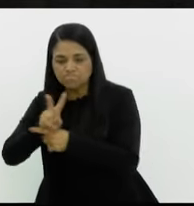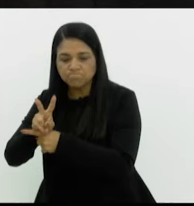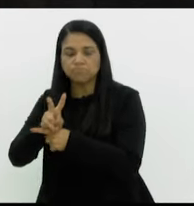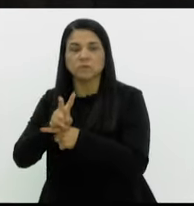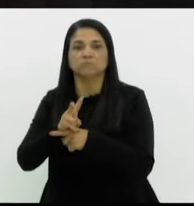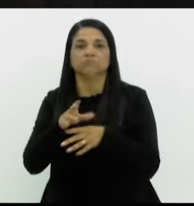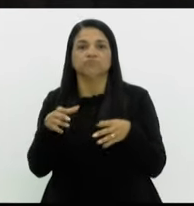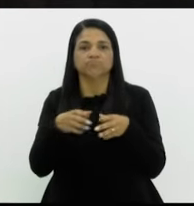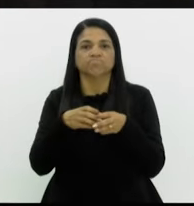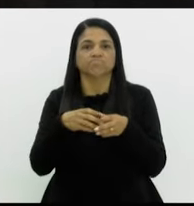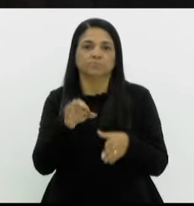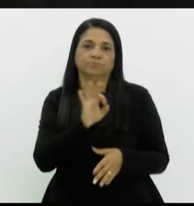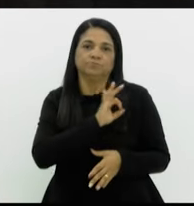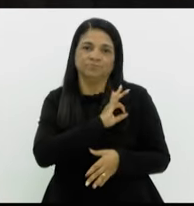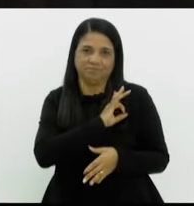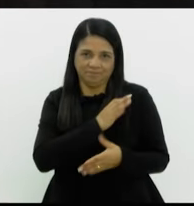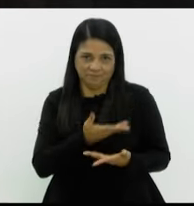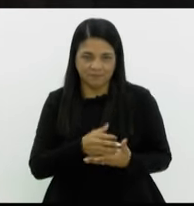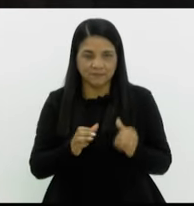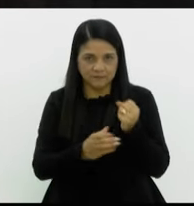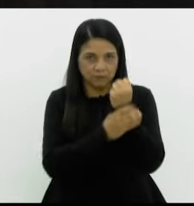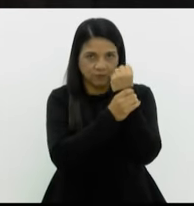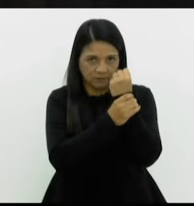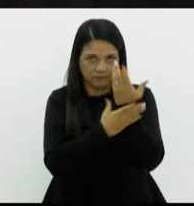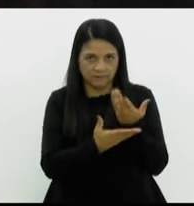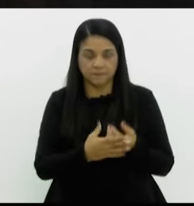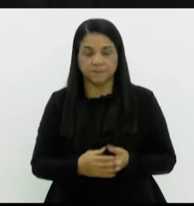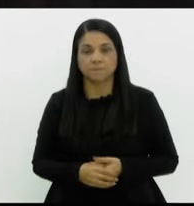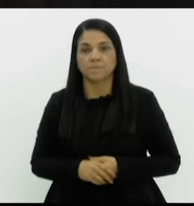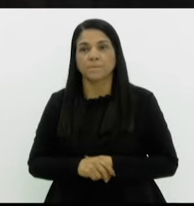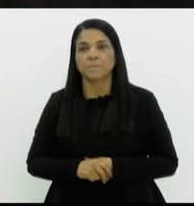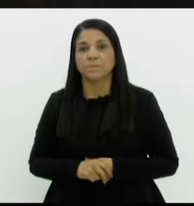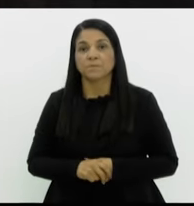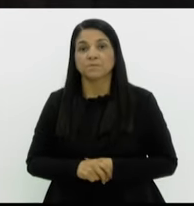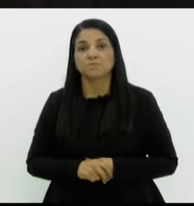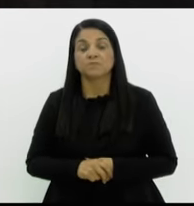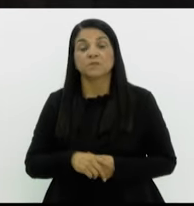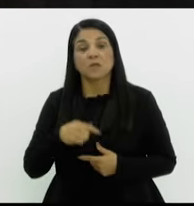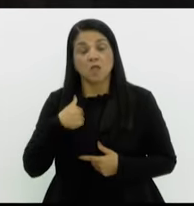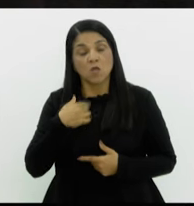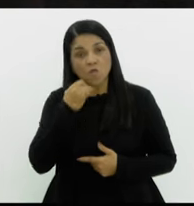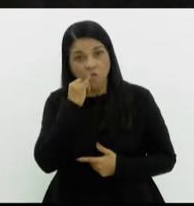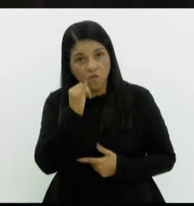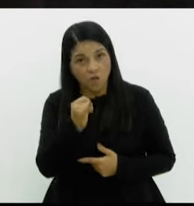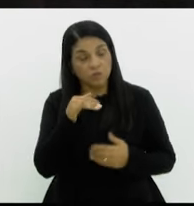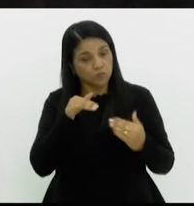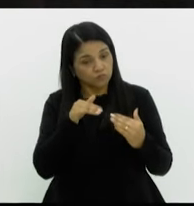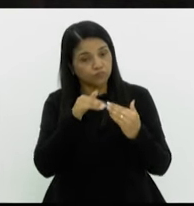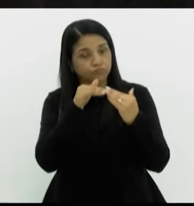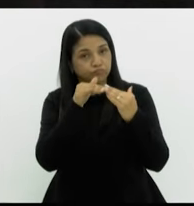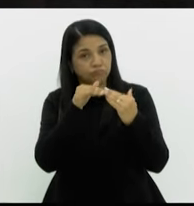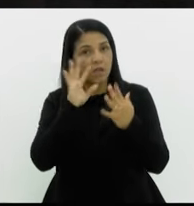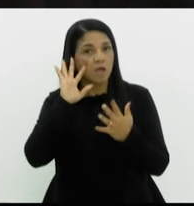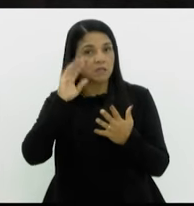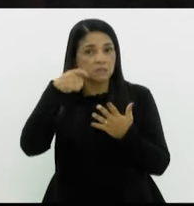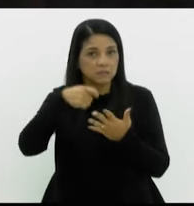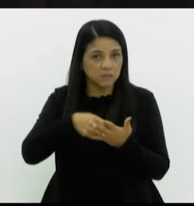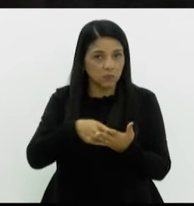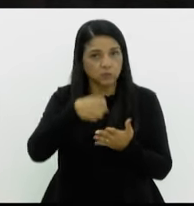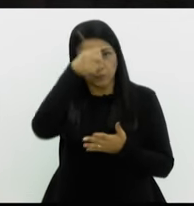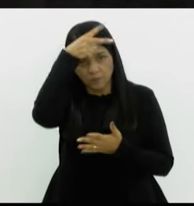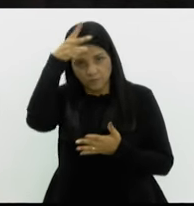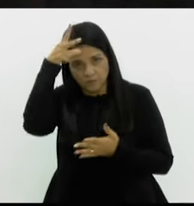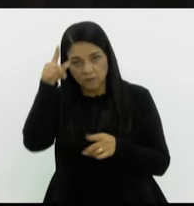Dito isso, estou aqui dizendo claramente que sou favorável à decisão, tanto do prefeito,